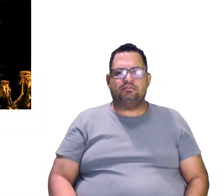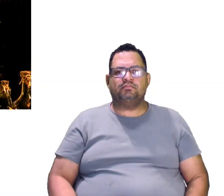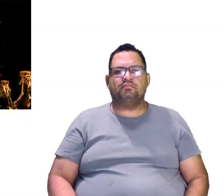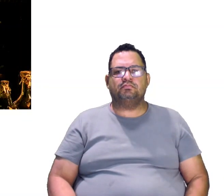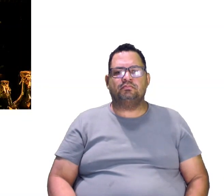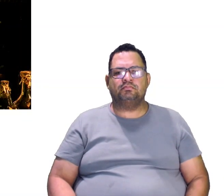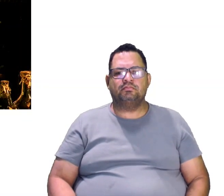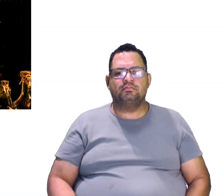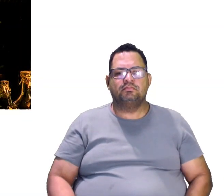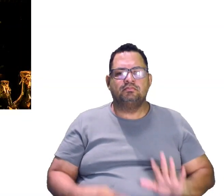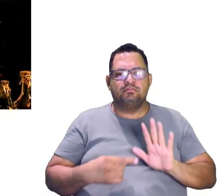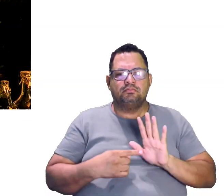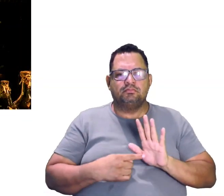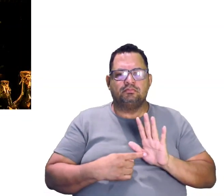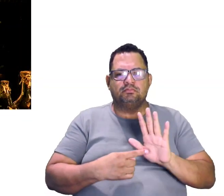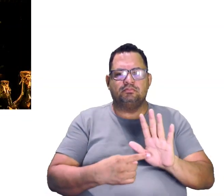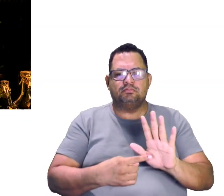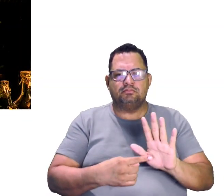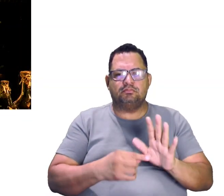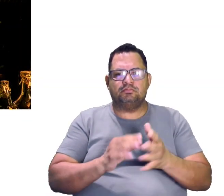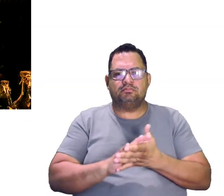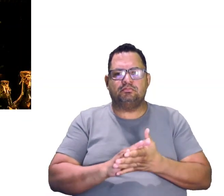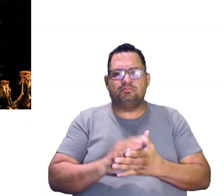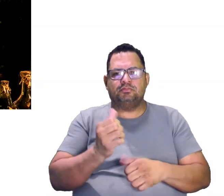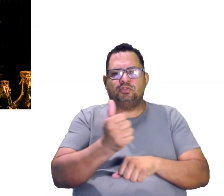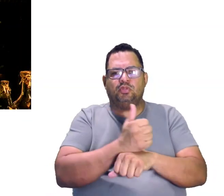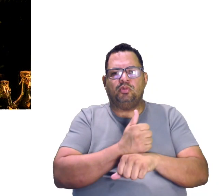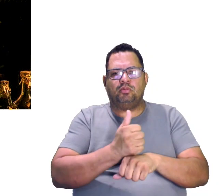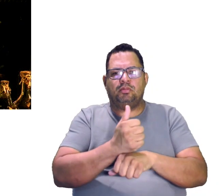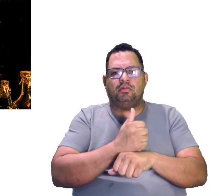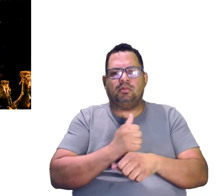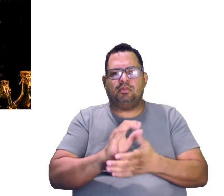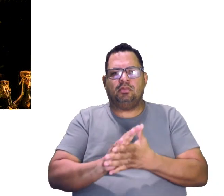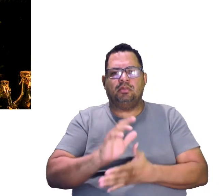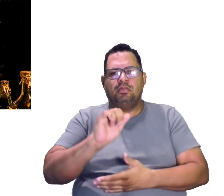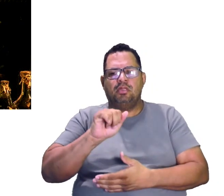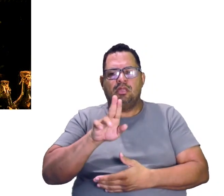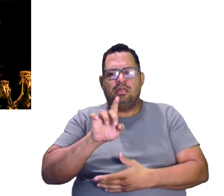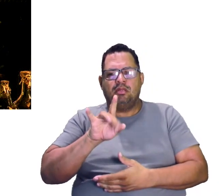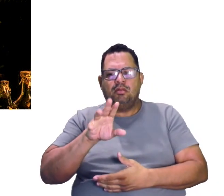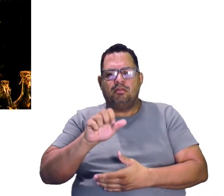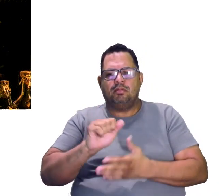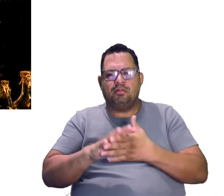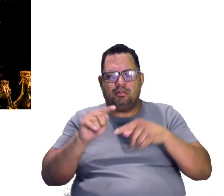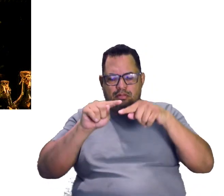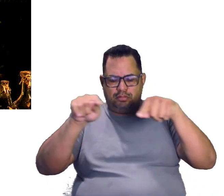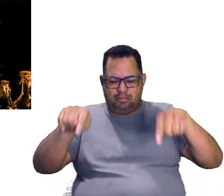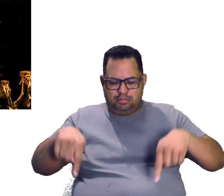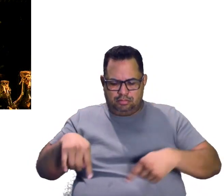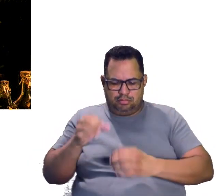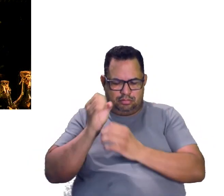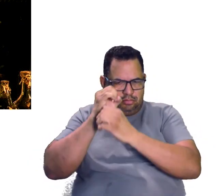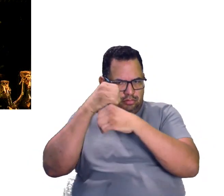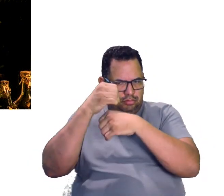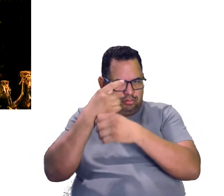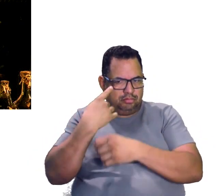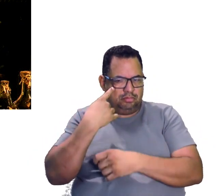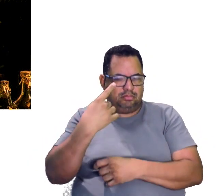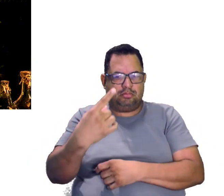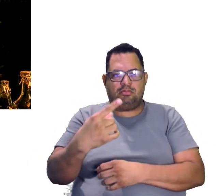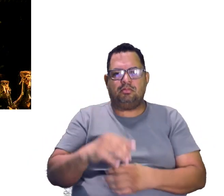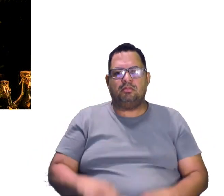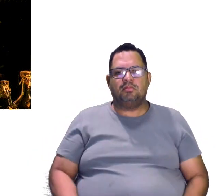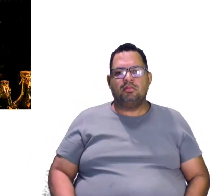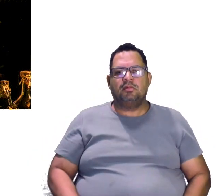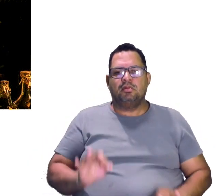a representação de um alquimista no seu laboratório aí, que você pode observar que é bem rústico, que aqui a gente colocou como se